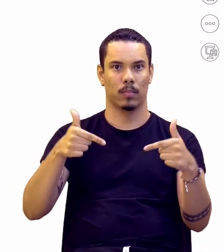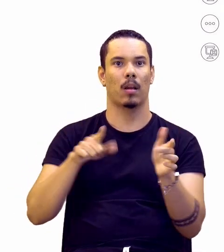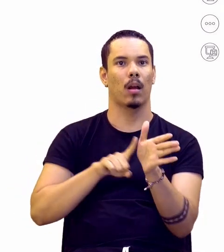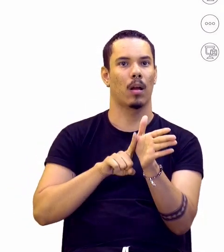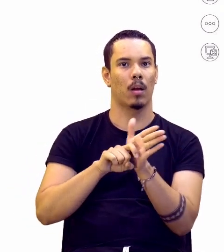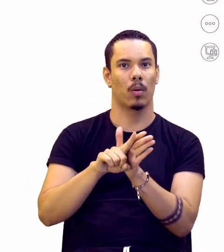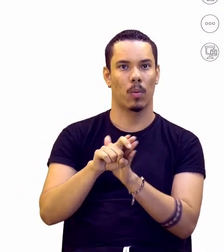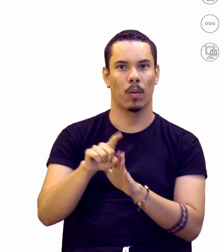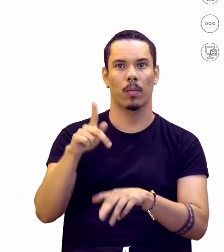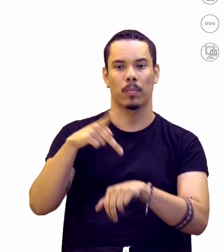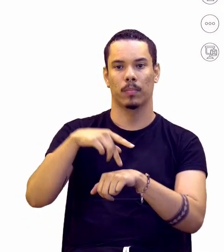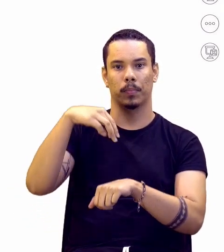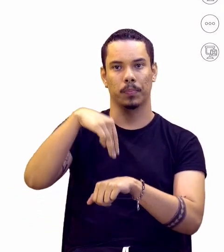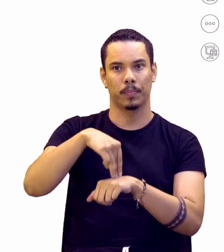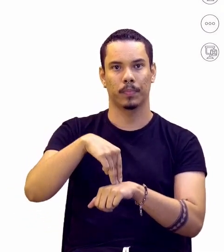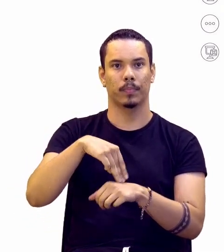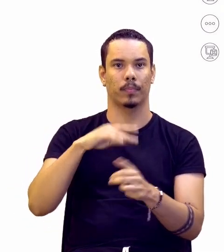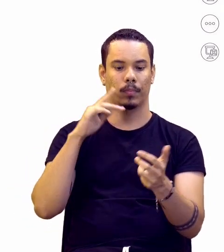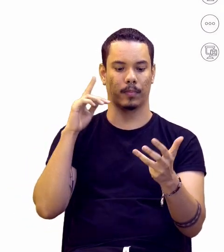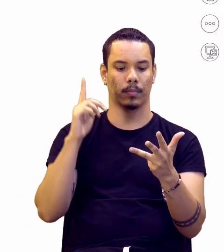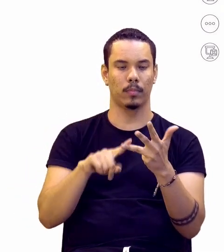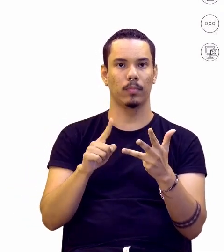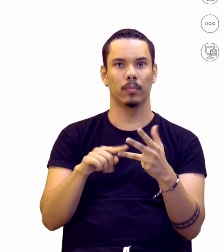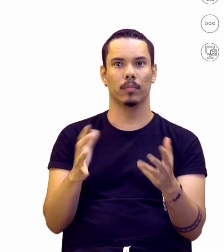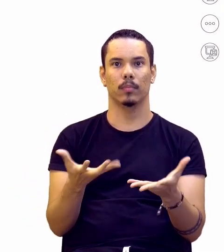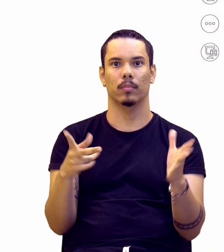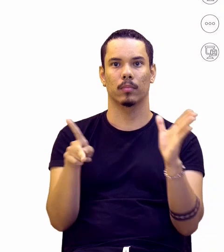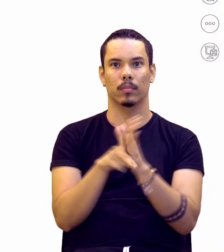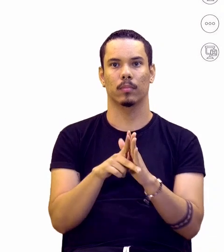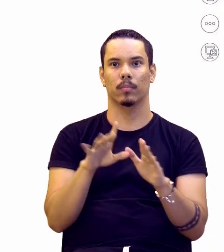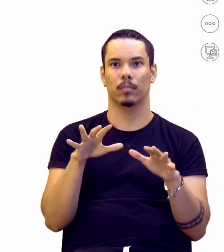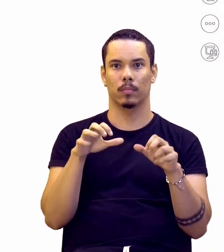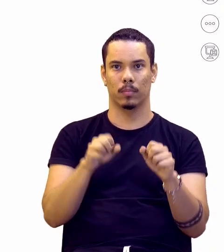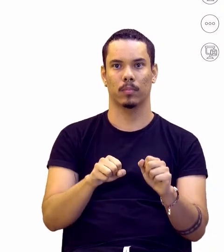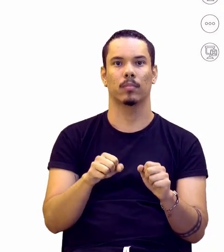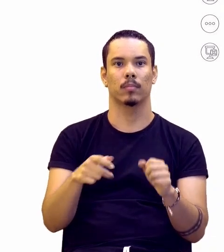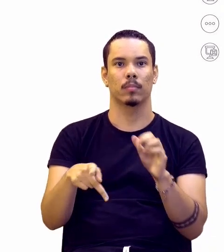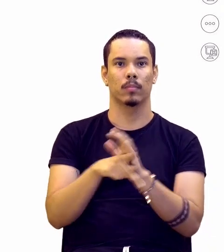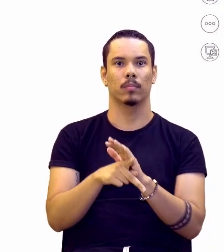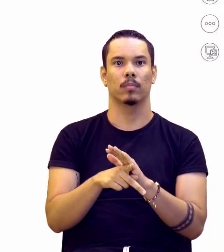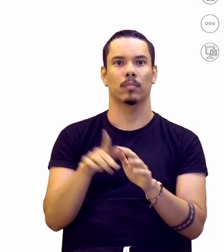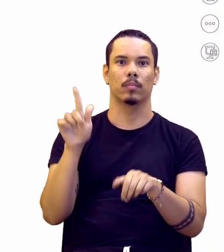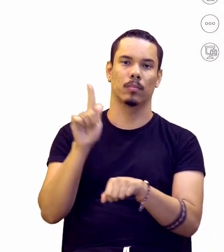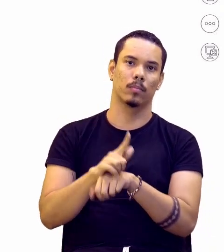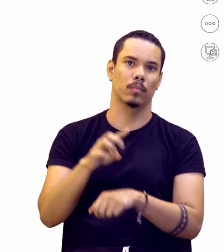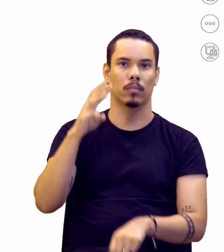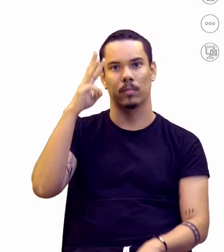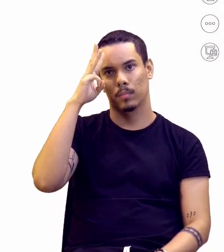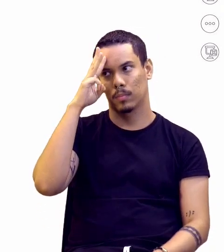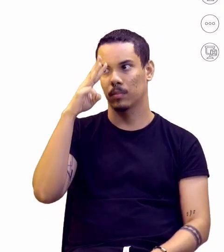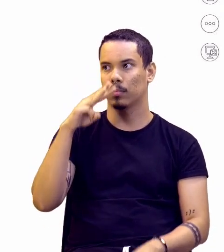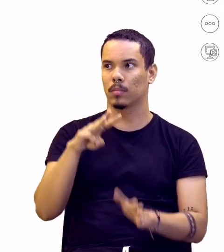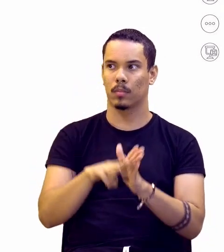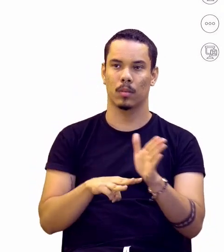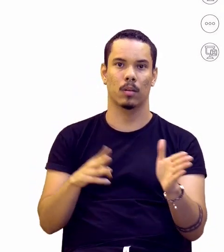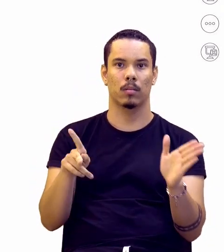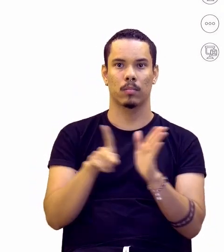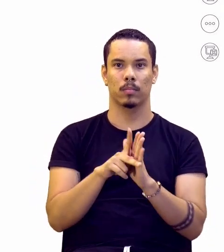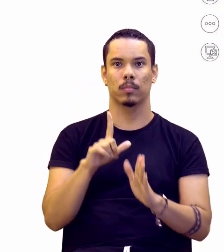e Presidente Médici. D, o incremento da colonização ao longo do eixo Guaporé-Madeira-Mamoré, cortado pela BR-364.